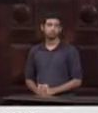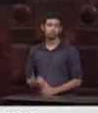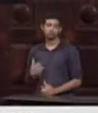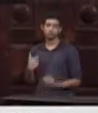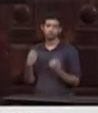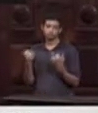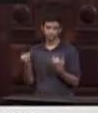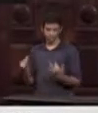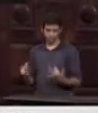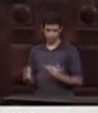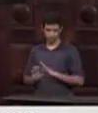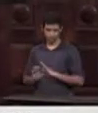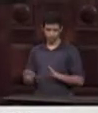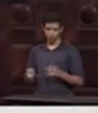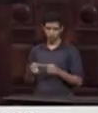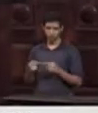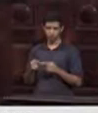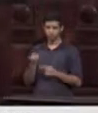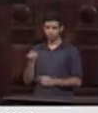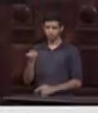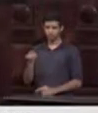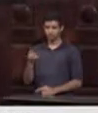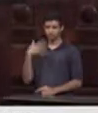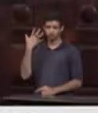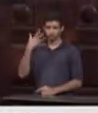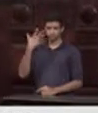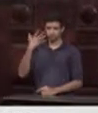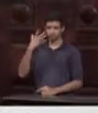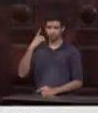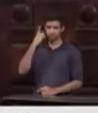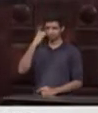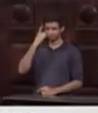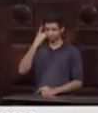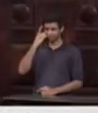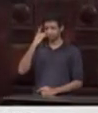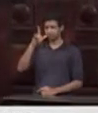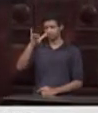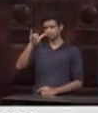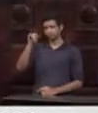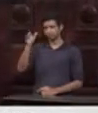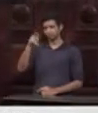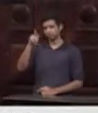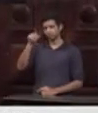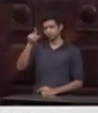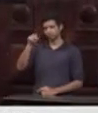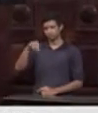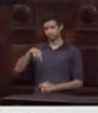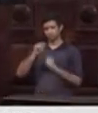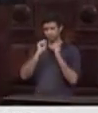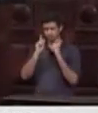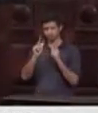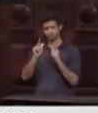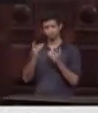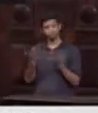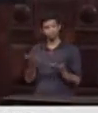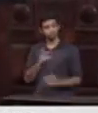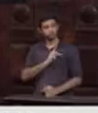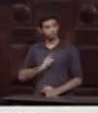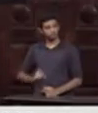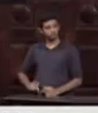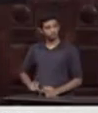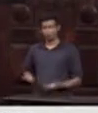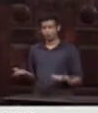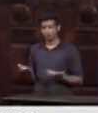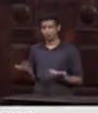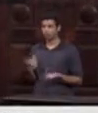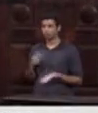falar, tomando em consideração as palavras do líder da nossa bancada aqui na Assembleia Legislativa. Senhor presidente, eu hoje passei